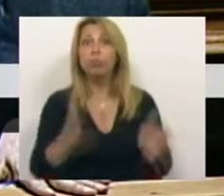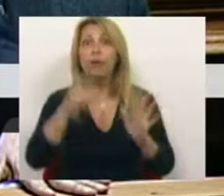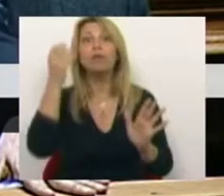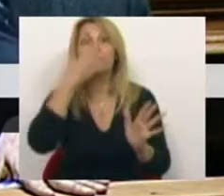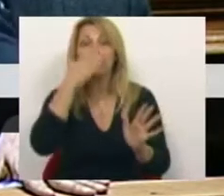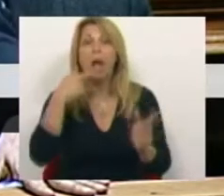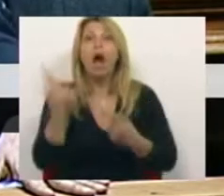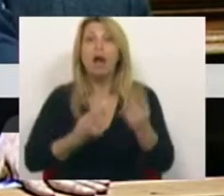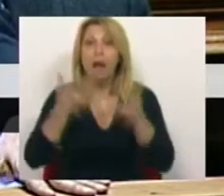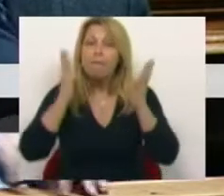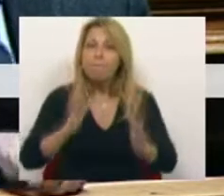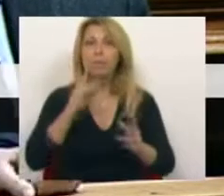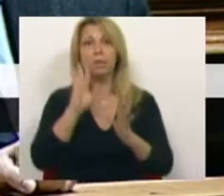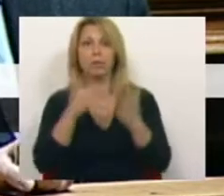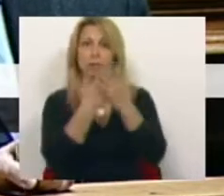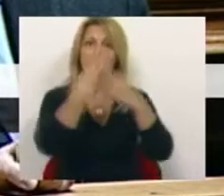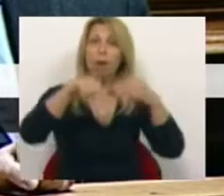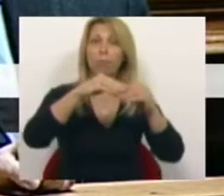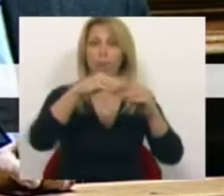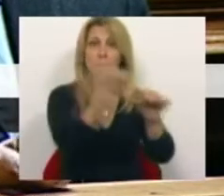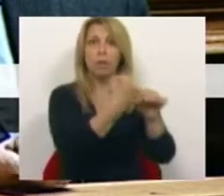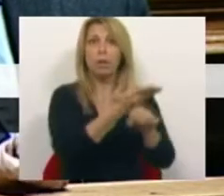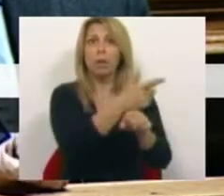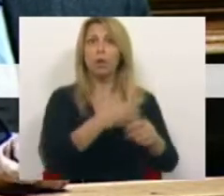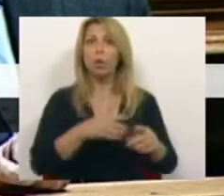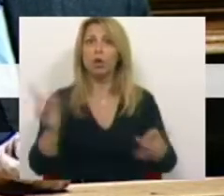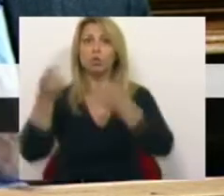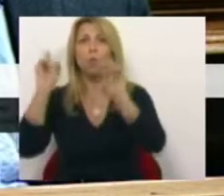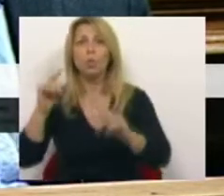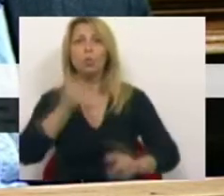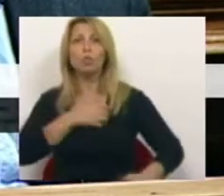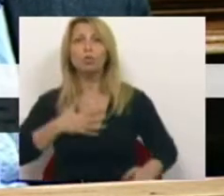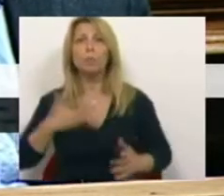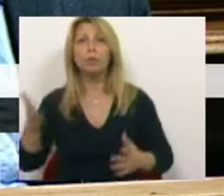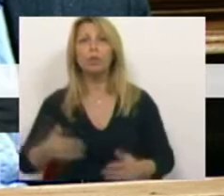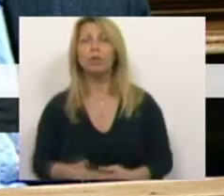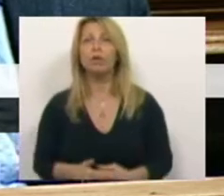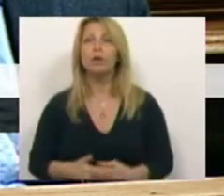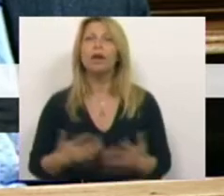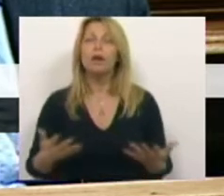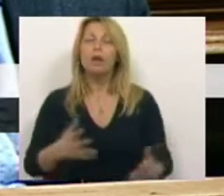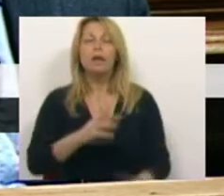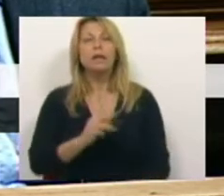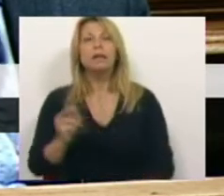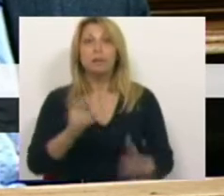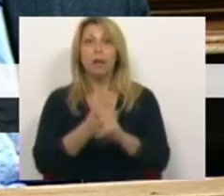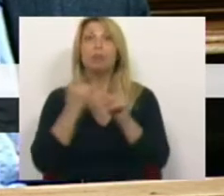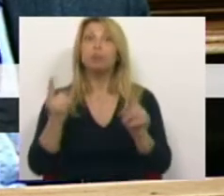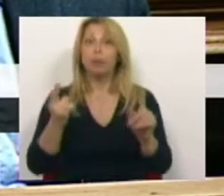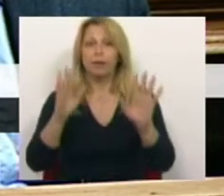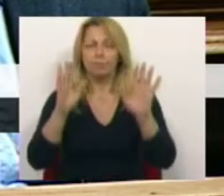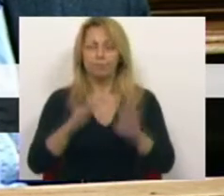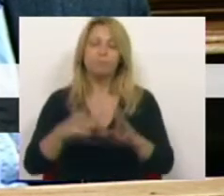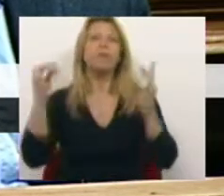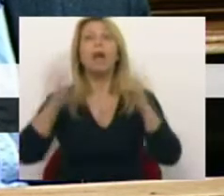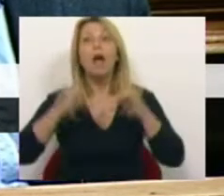trabalhadores e não os patrões. E, em terceiro lugar, porque, convenhamos, o acordo que